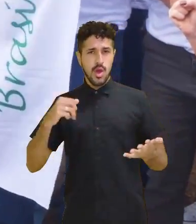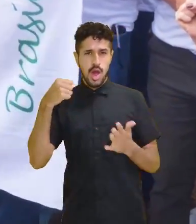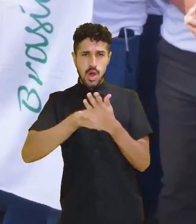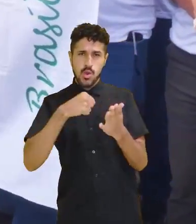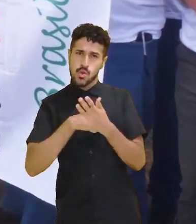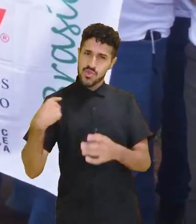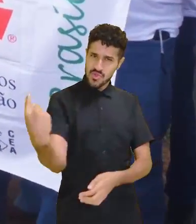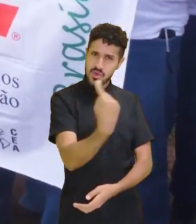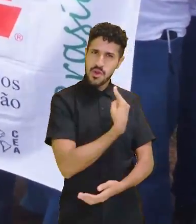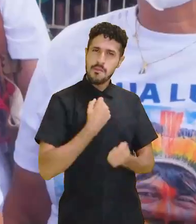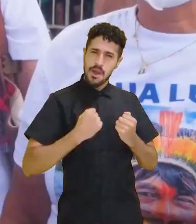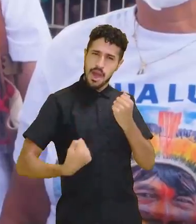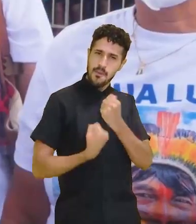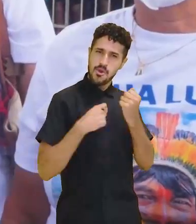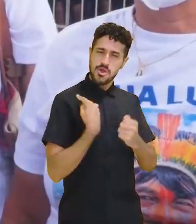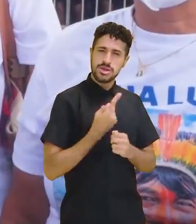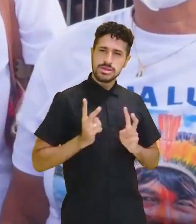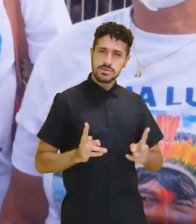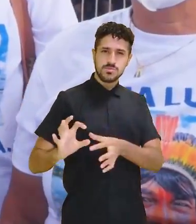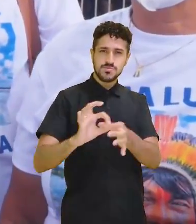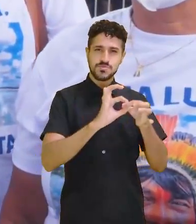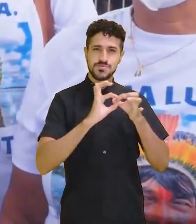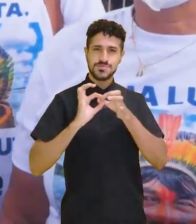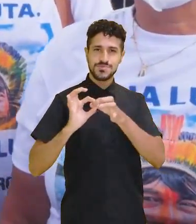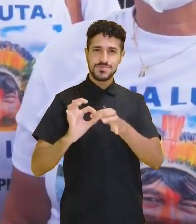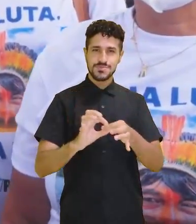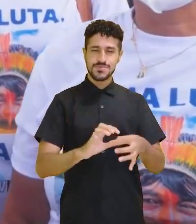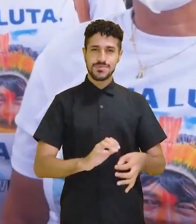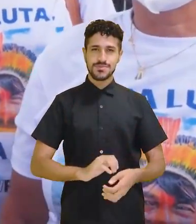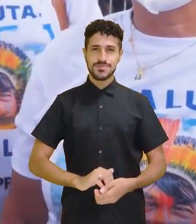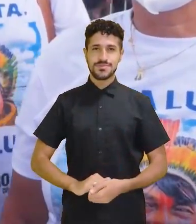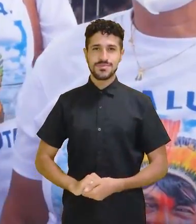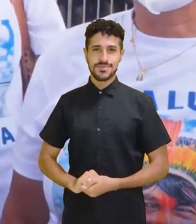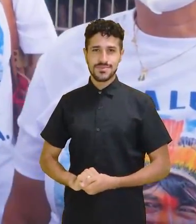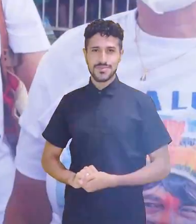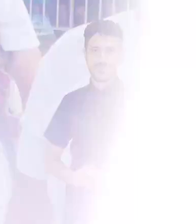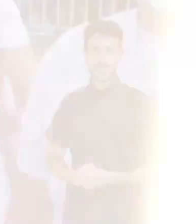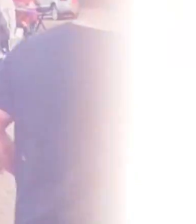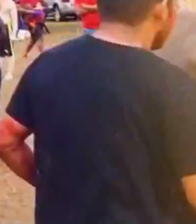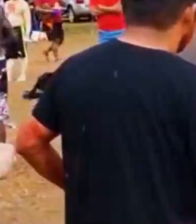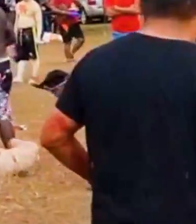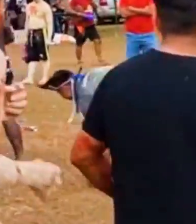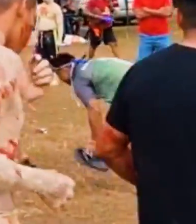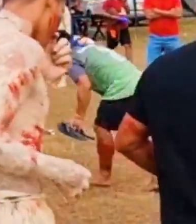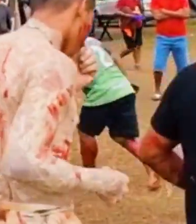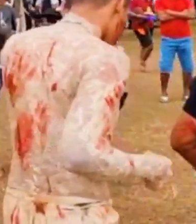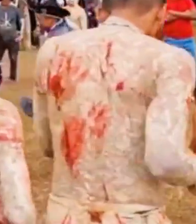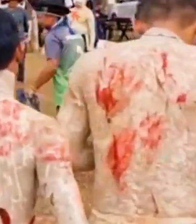indispensável para a nossa sobrevivência. Então, a luta é nossa, conte conosco, estaremos sempre juntos.